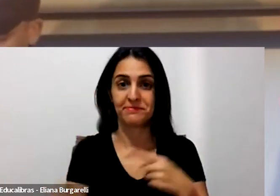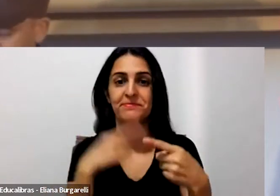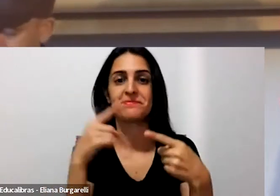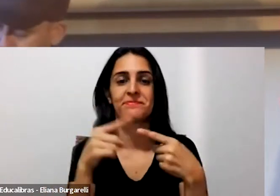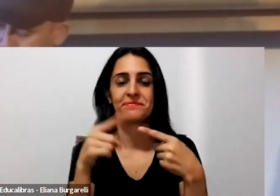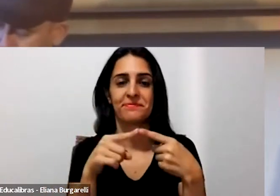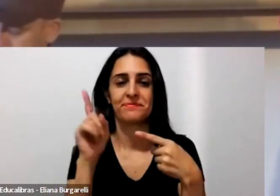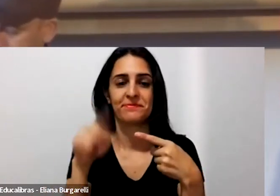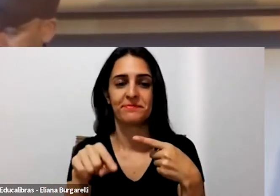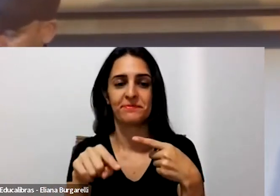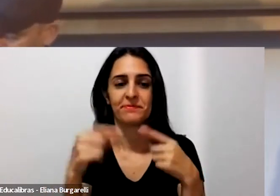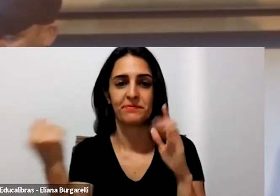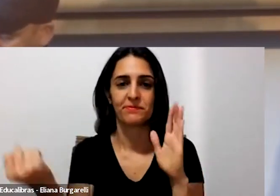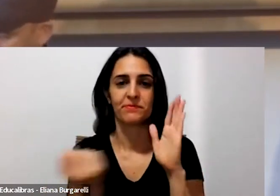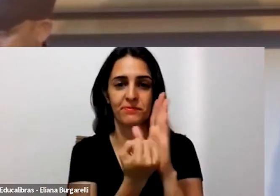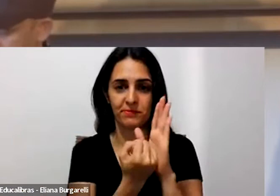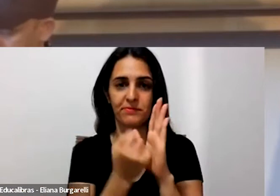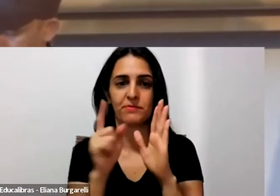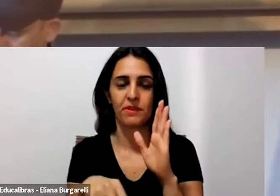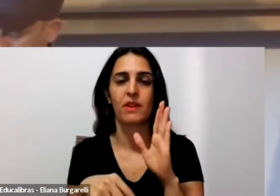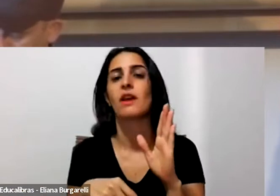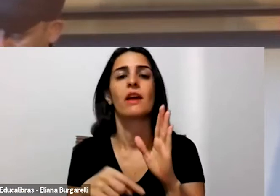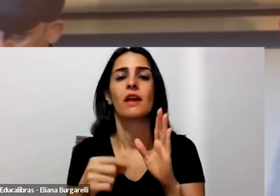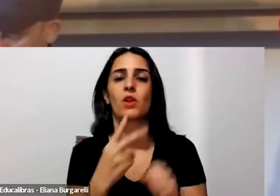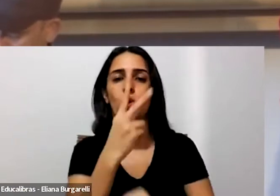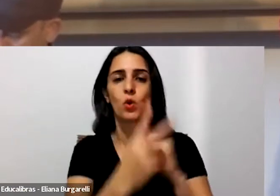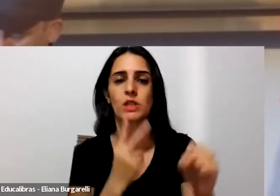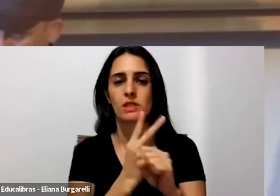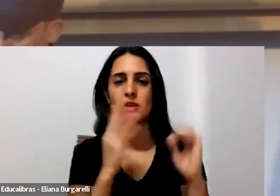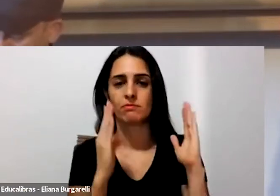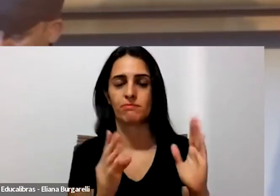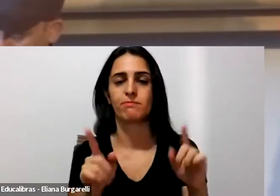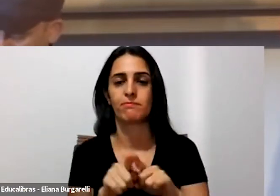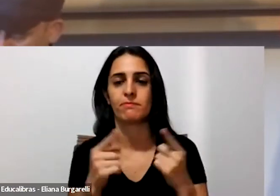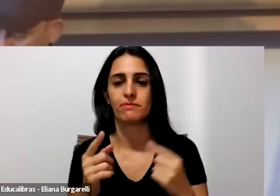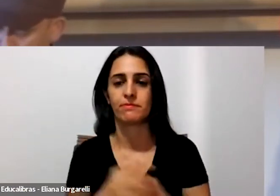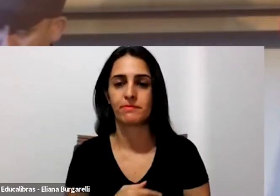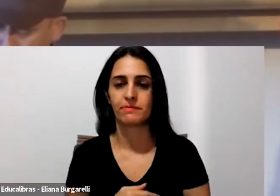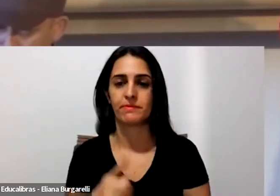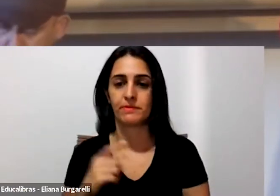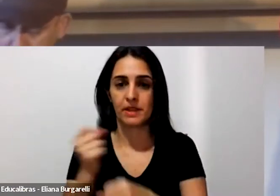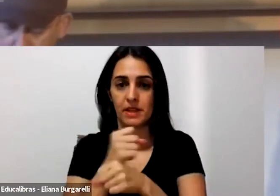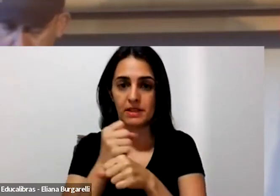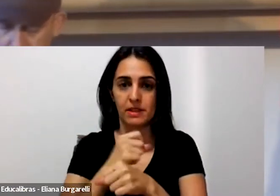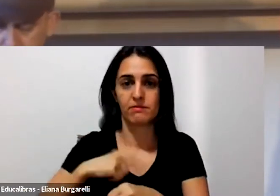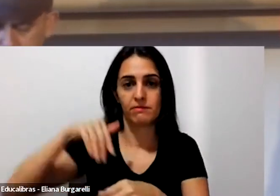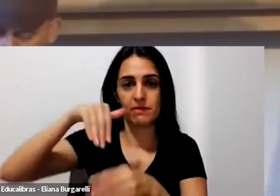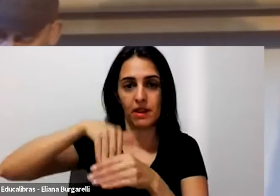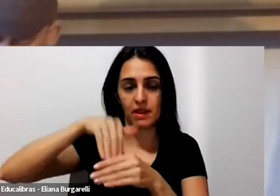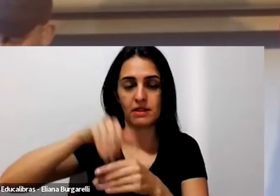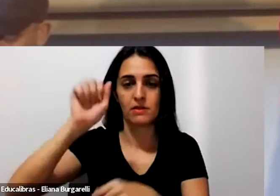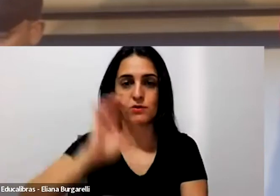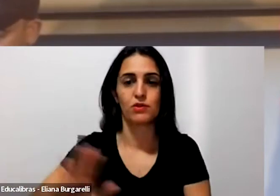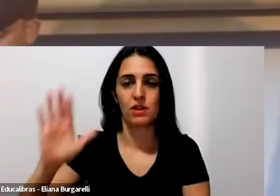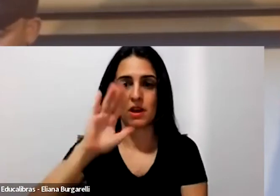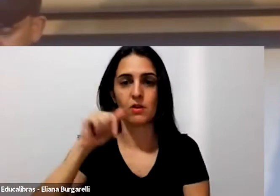a gente marca o bicentenário de independência do Brasil, e segundo, que neste ano também teremos eleições gerais no Brasil, que será muito